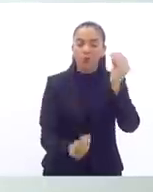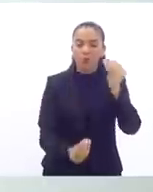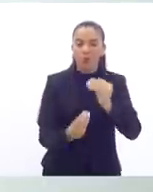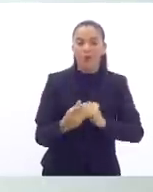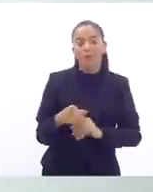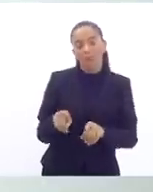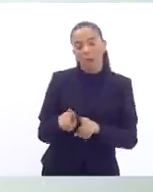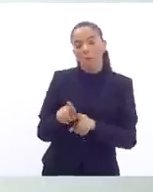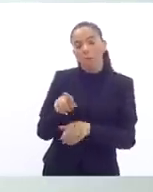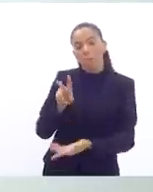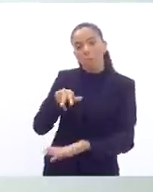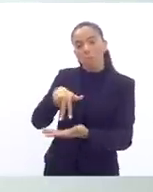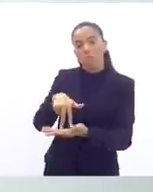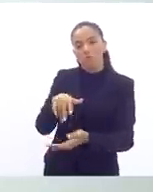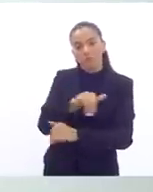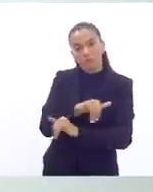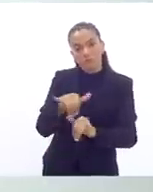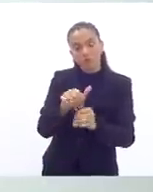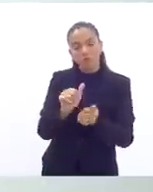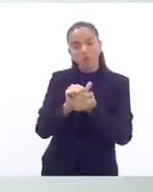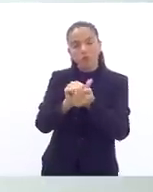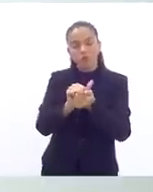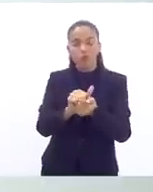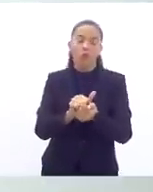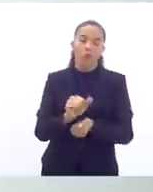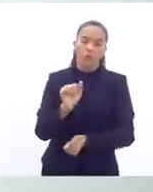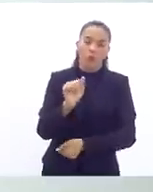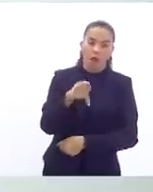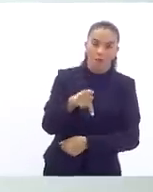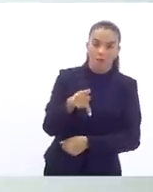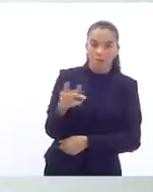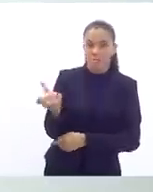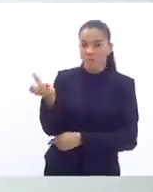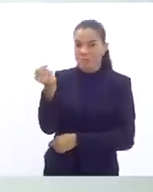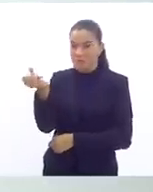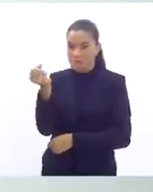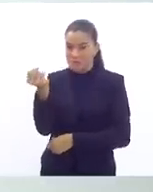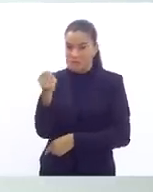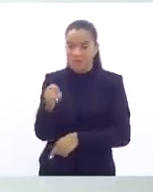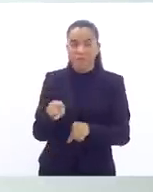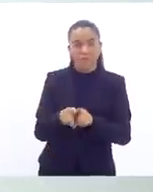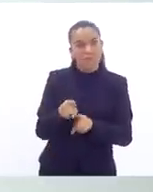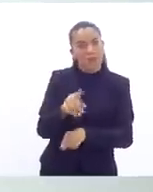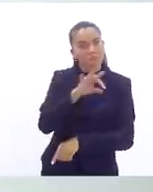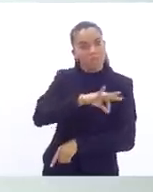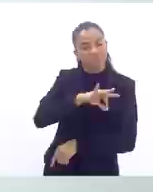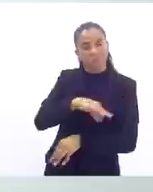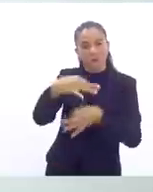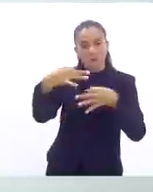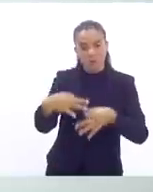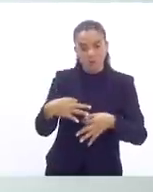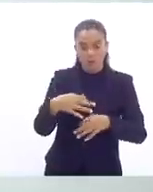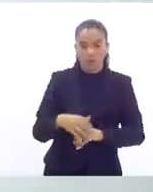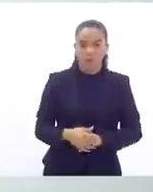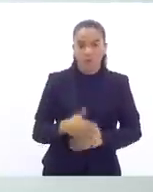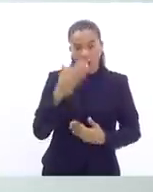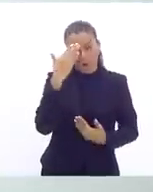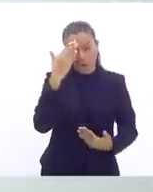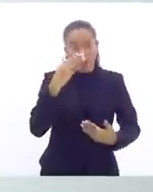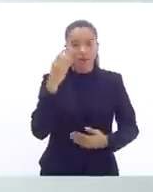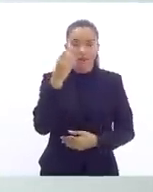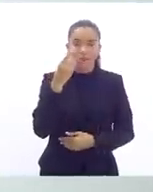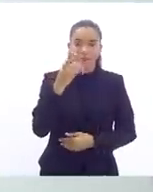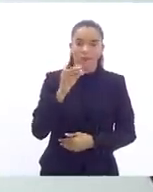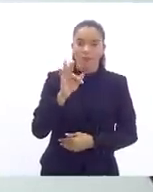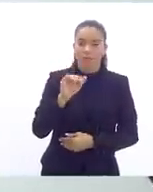me posicionando aqui junto com aposentados e pensionistas para que recebam que é justo Obrigada Deputado